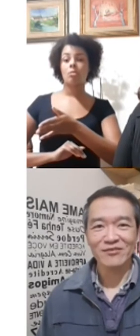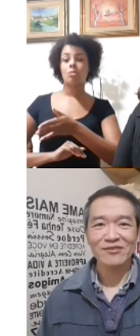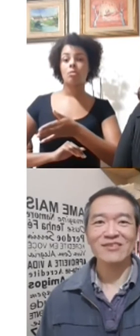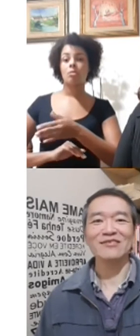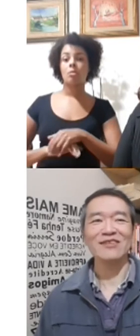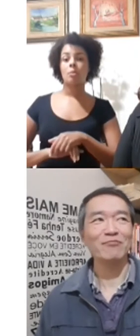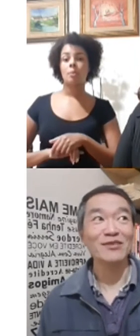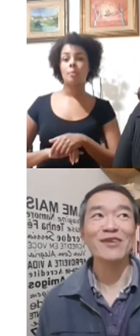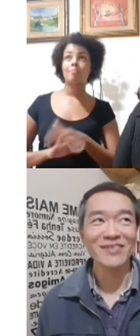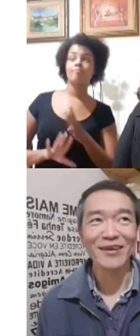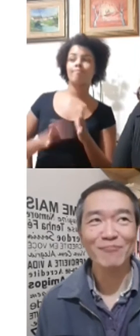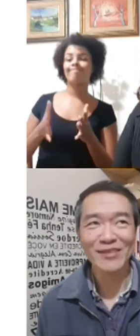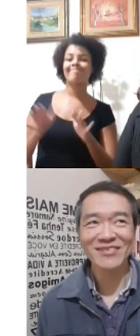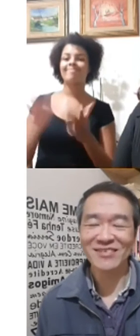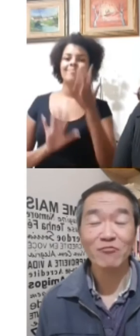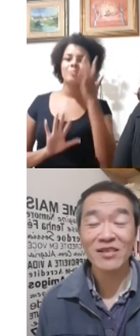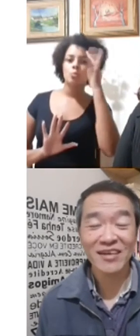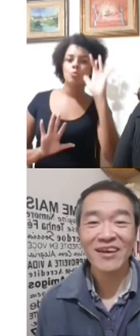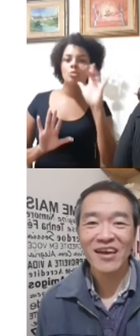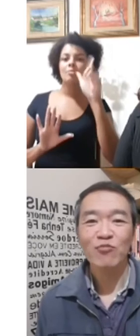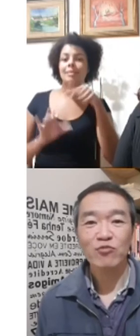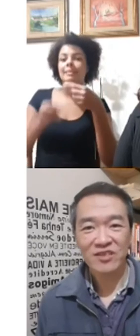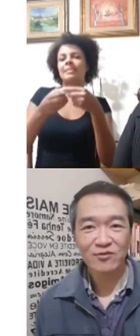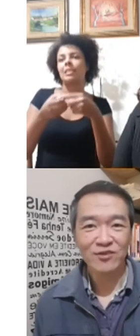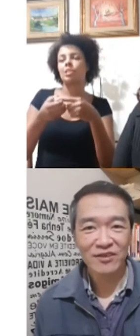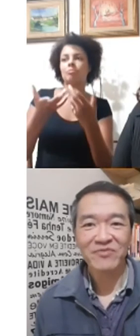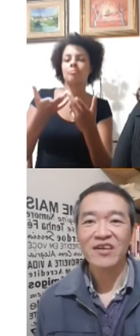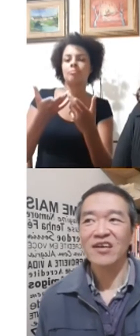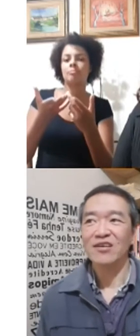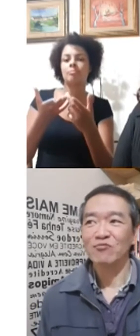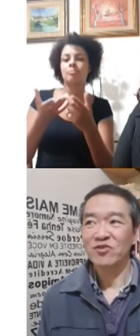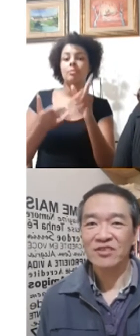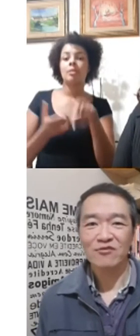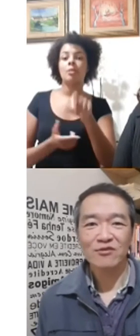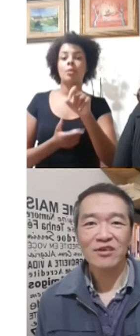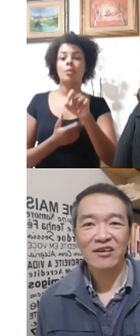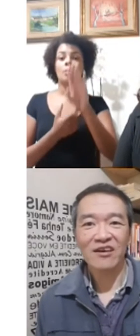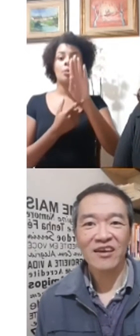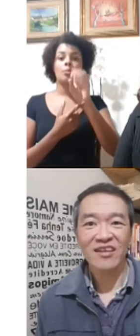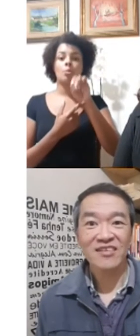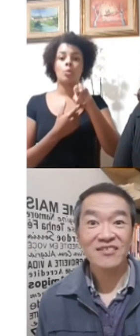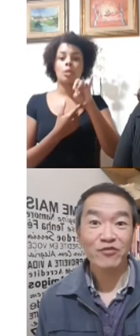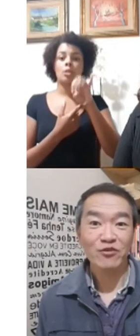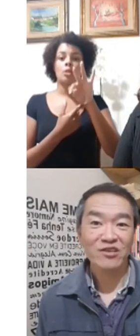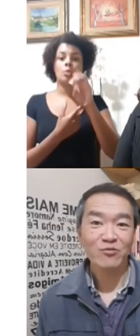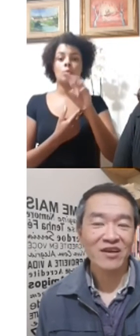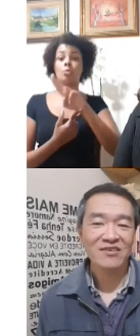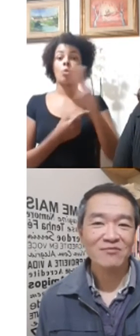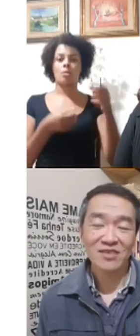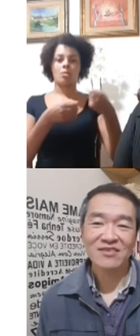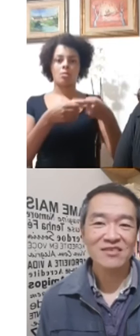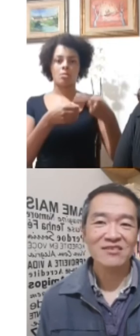Quer dizer, não sei se dá para chamar exatamente de cidade, mas é bonito, né? Bonito, eles